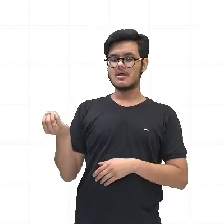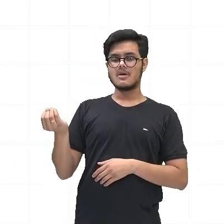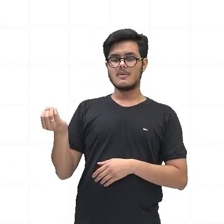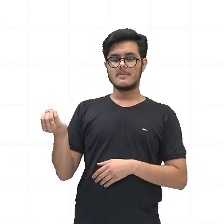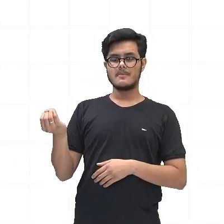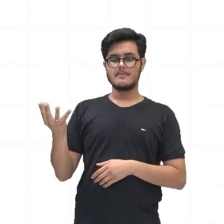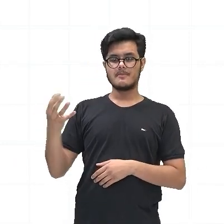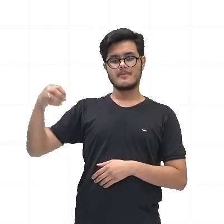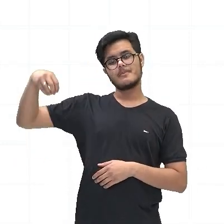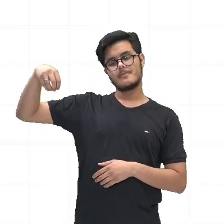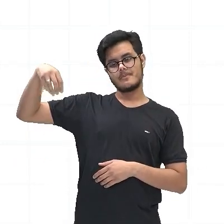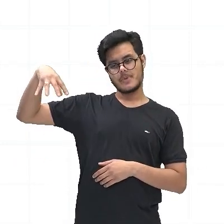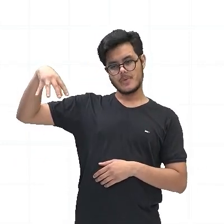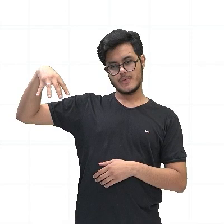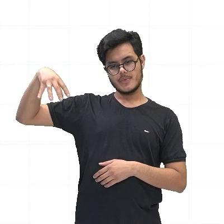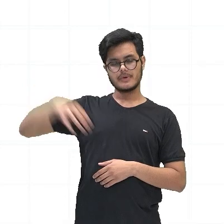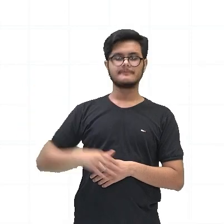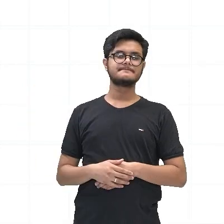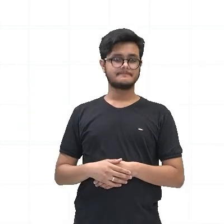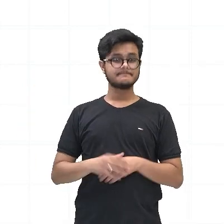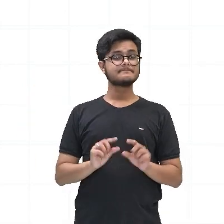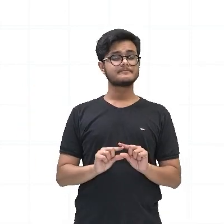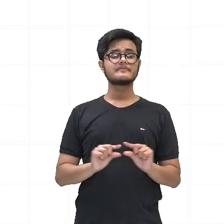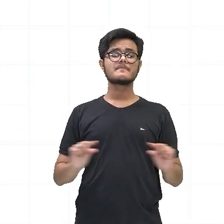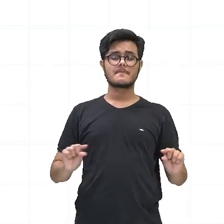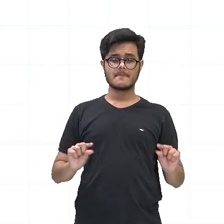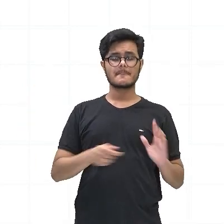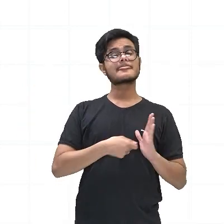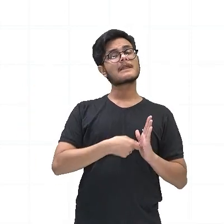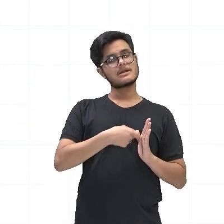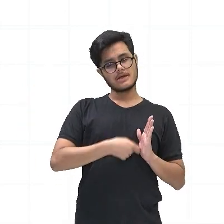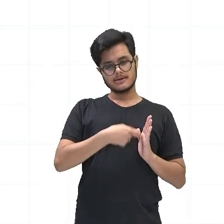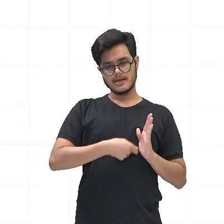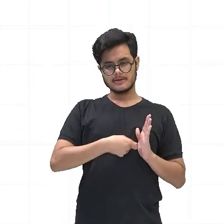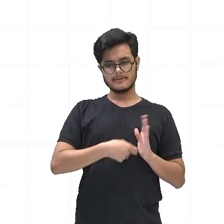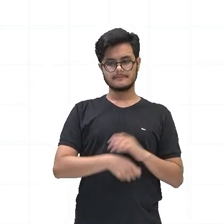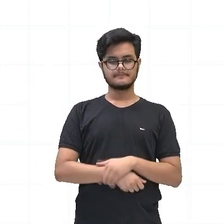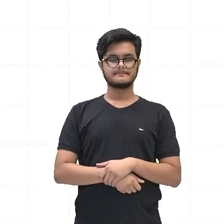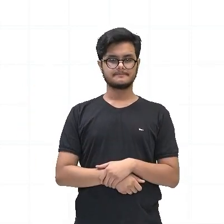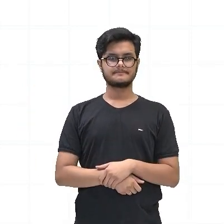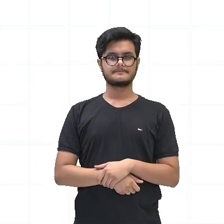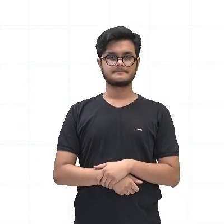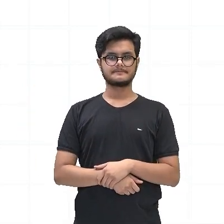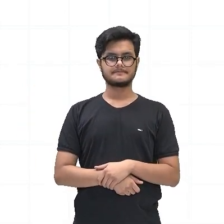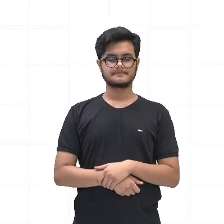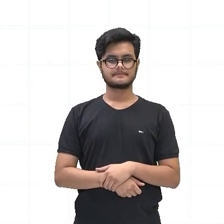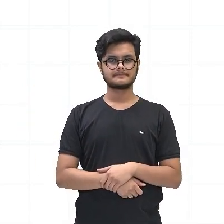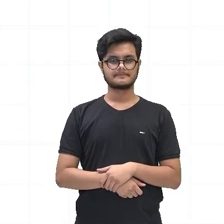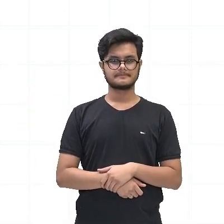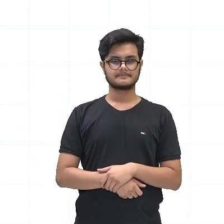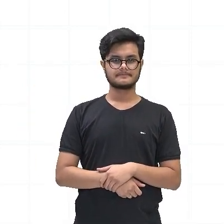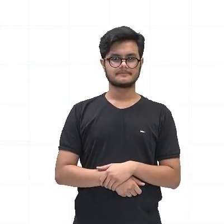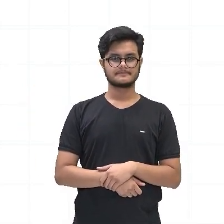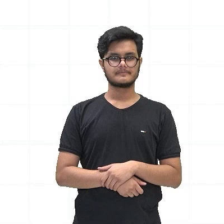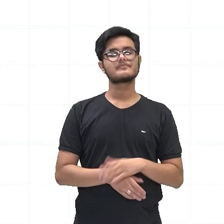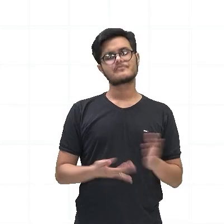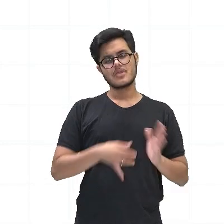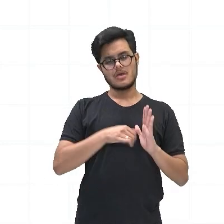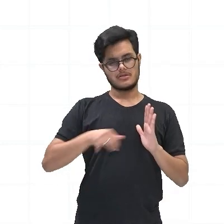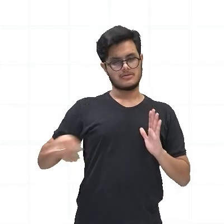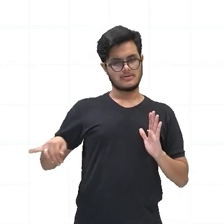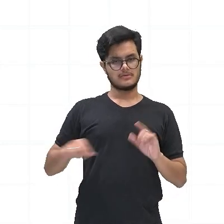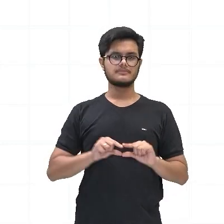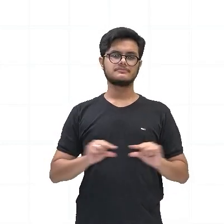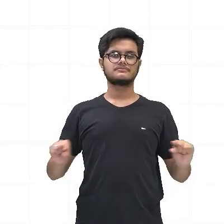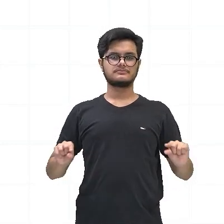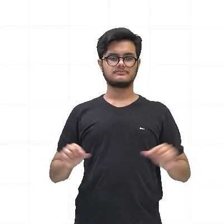vai ser composto aí pelos fios condutores e pelo interruptor que vai fazer a interrupção aí dessa passagem de energia elétrica, se a